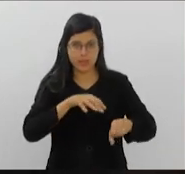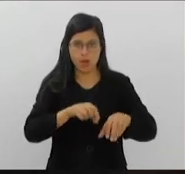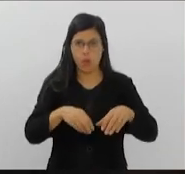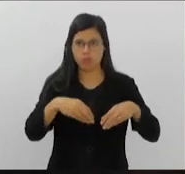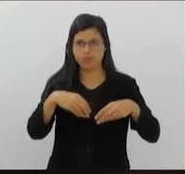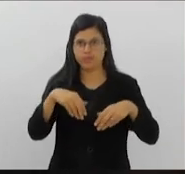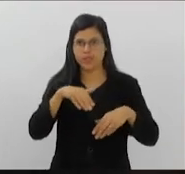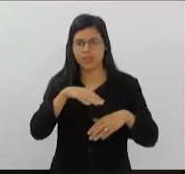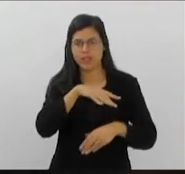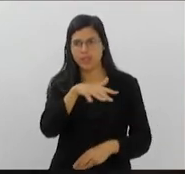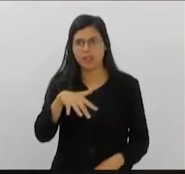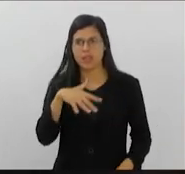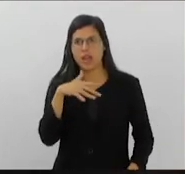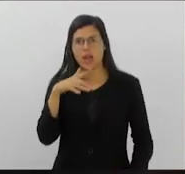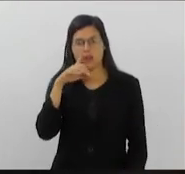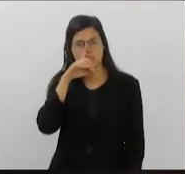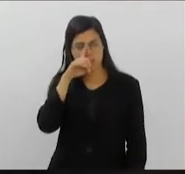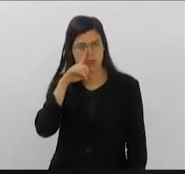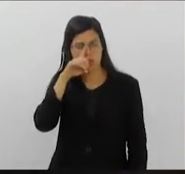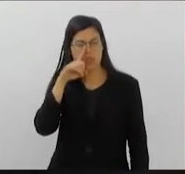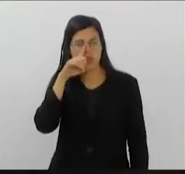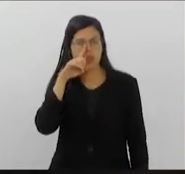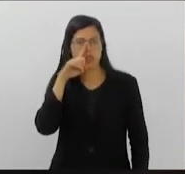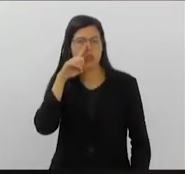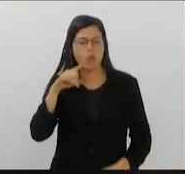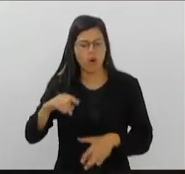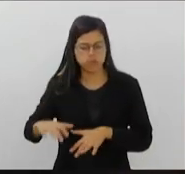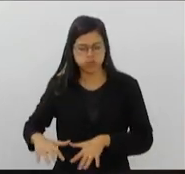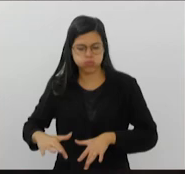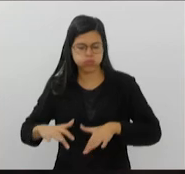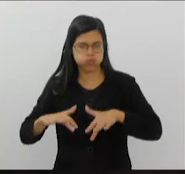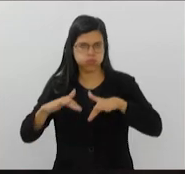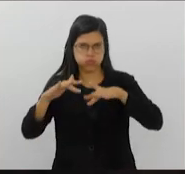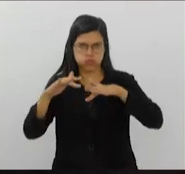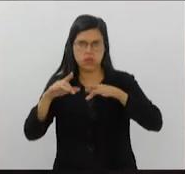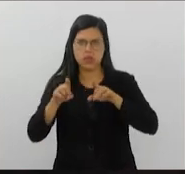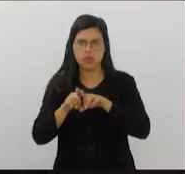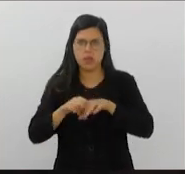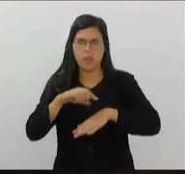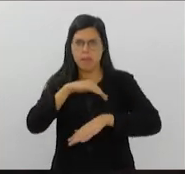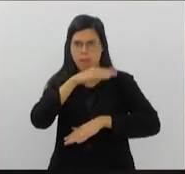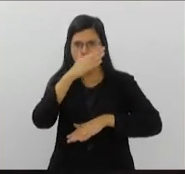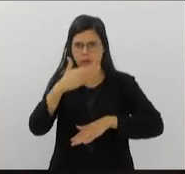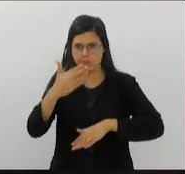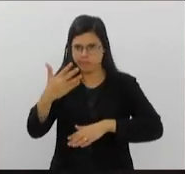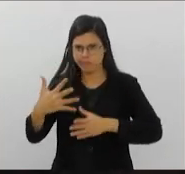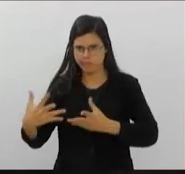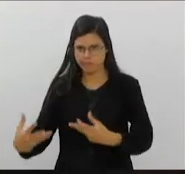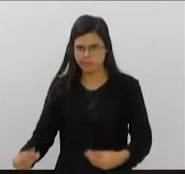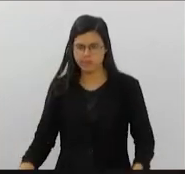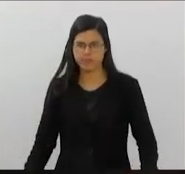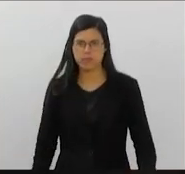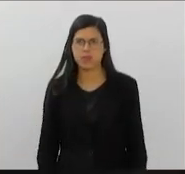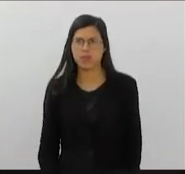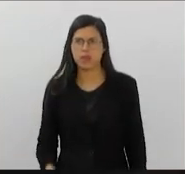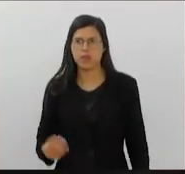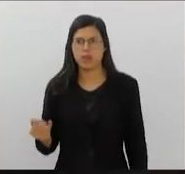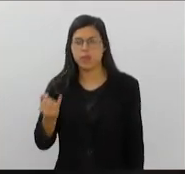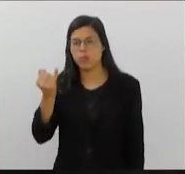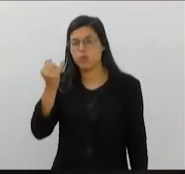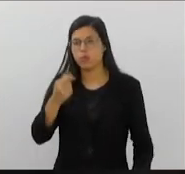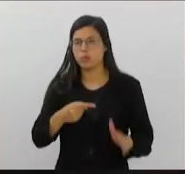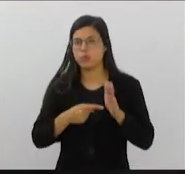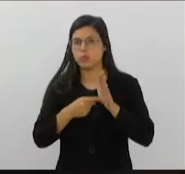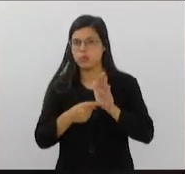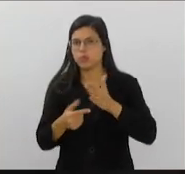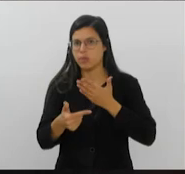inundação, áreas de risco ao escorregamento, né? Então, é importante também destacar o papel e a importância do município dentro